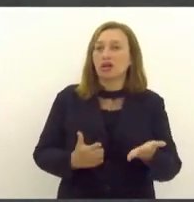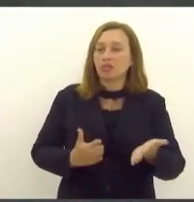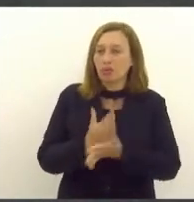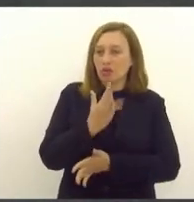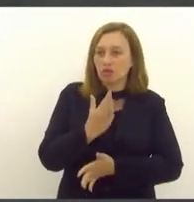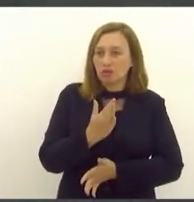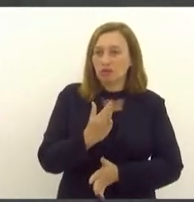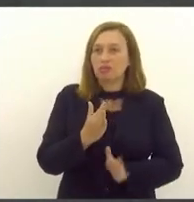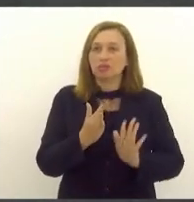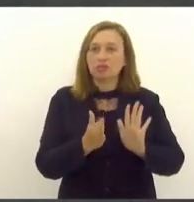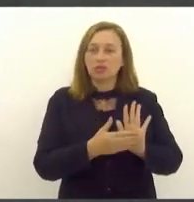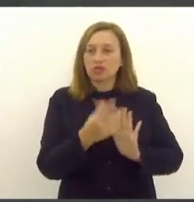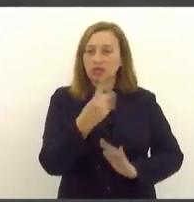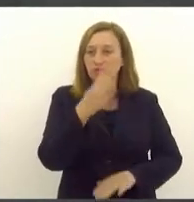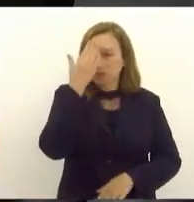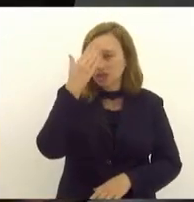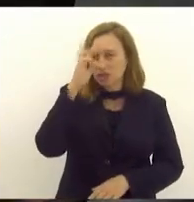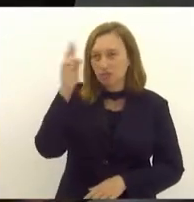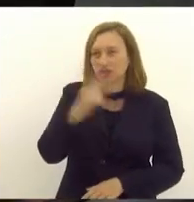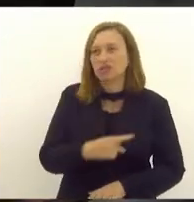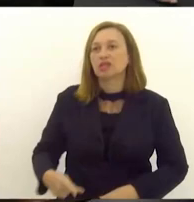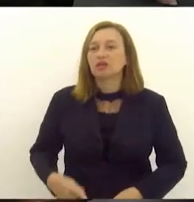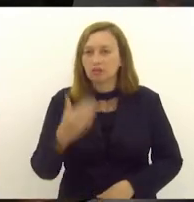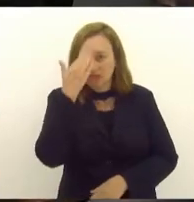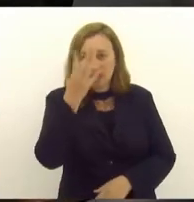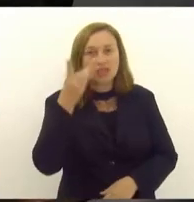a proposição Obrigada presidente